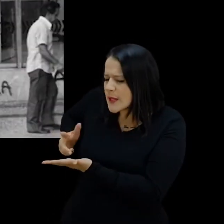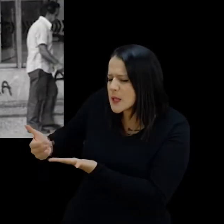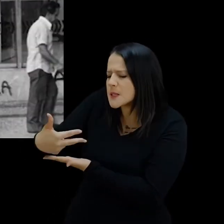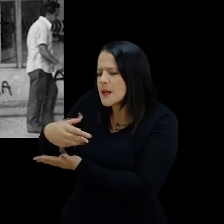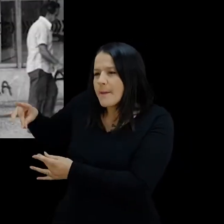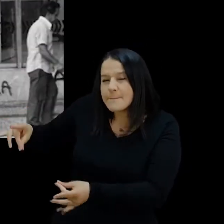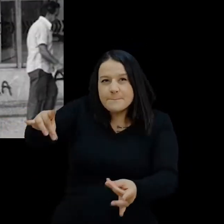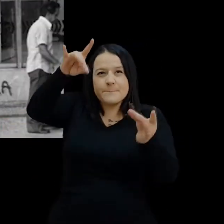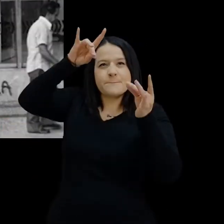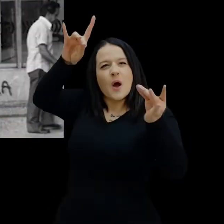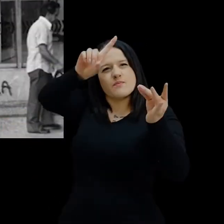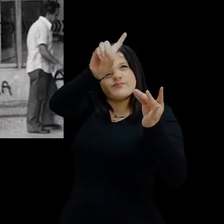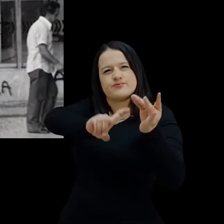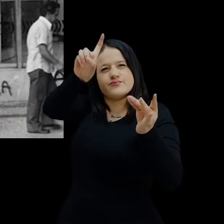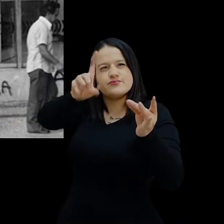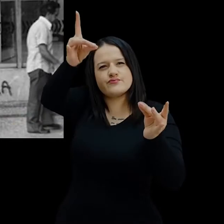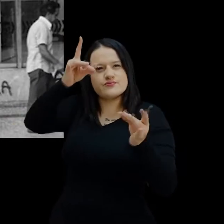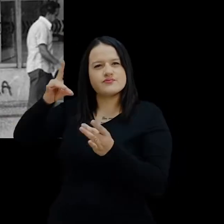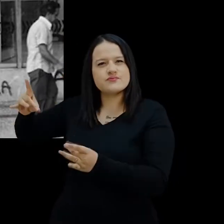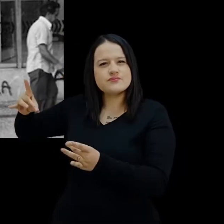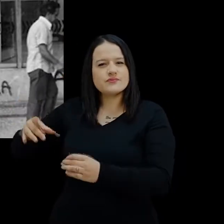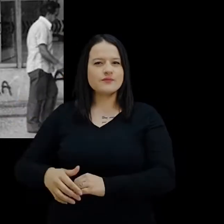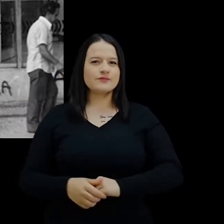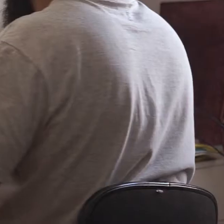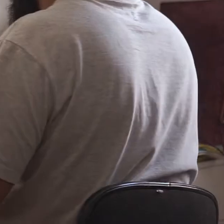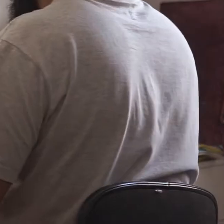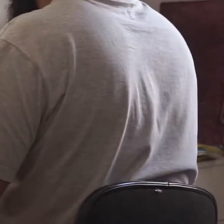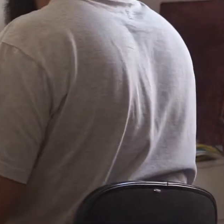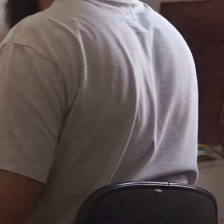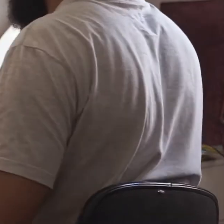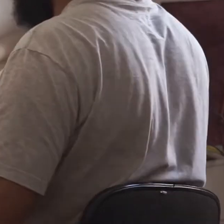início e algumas pinturas utilizando a técnica do stencil.